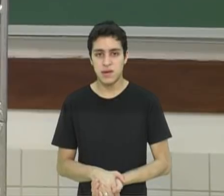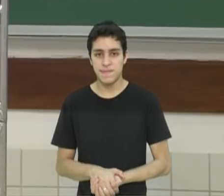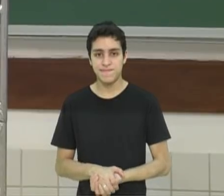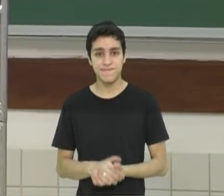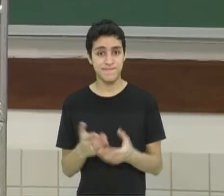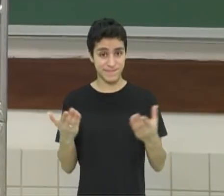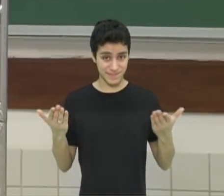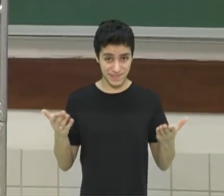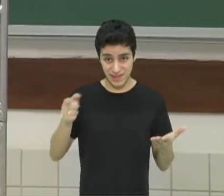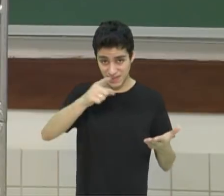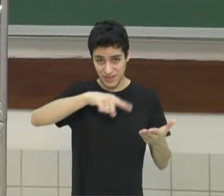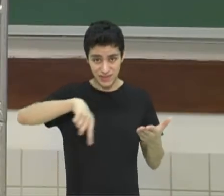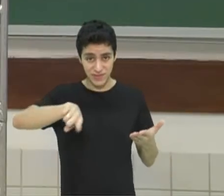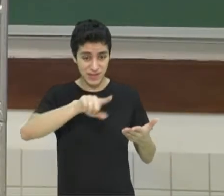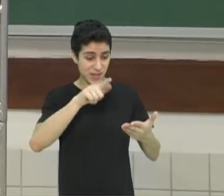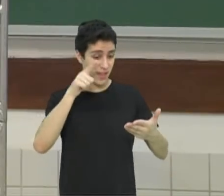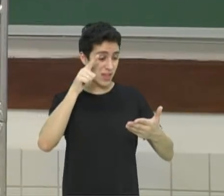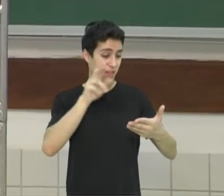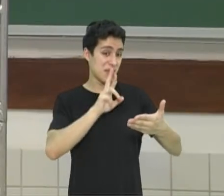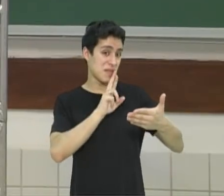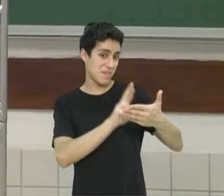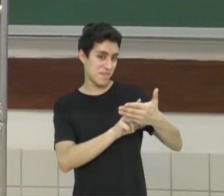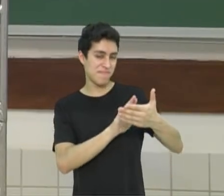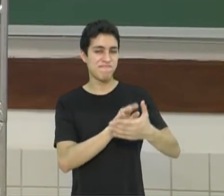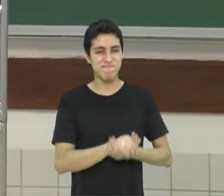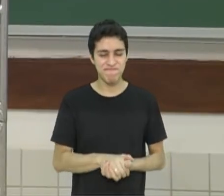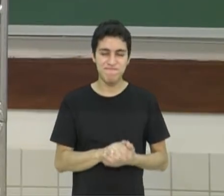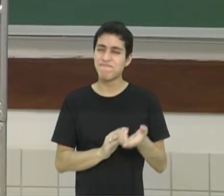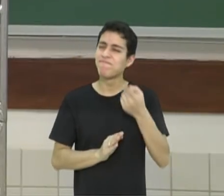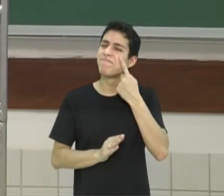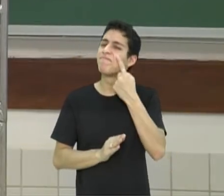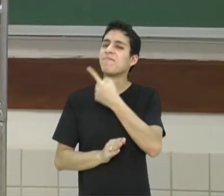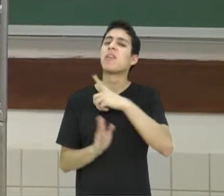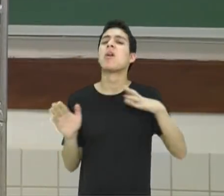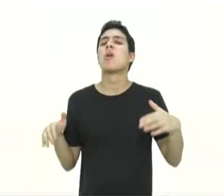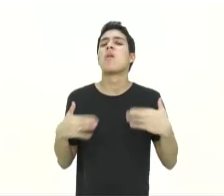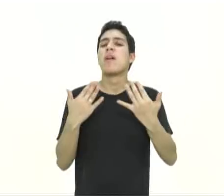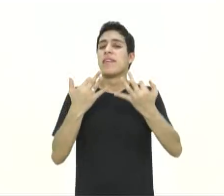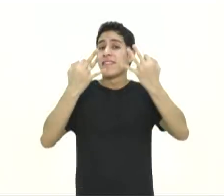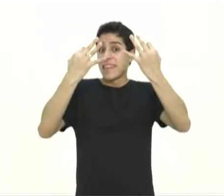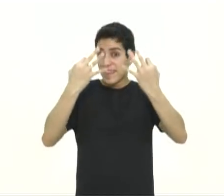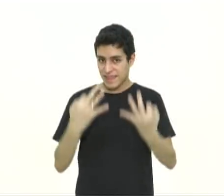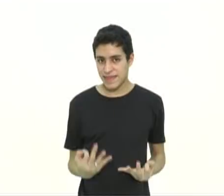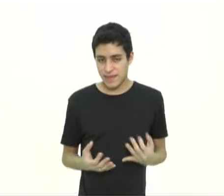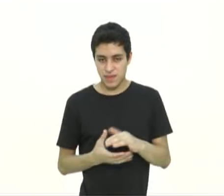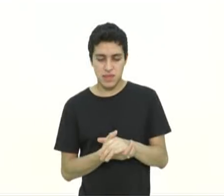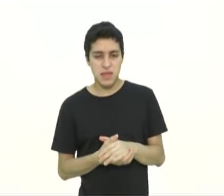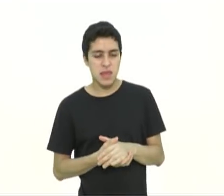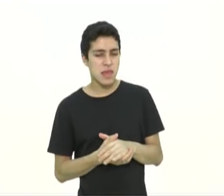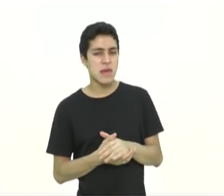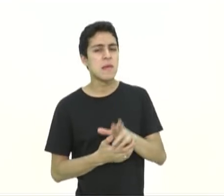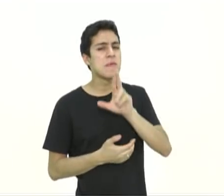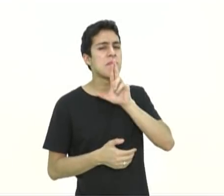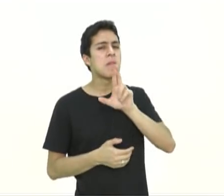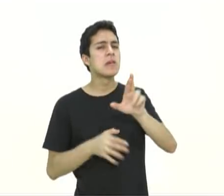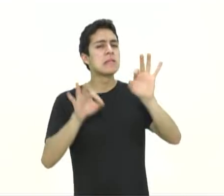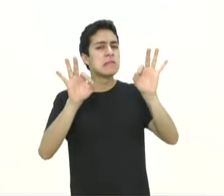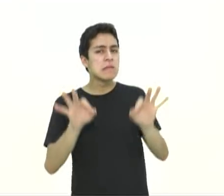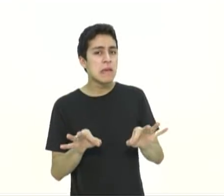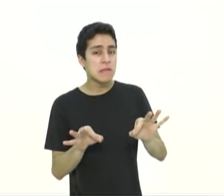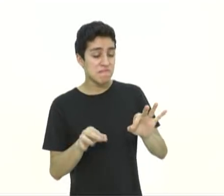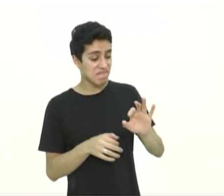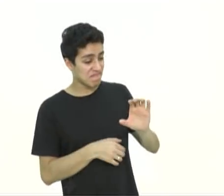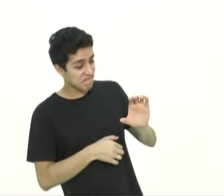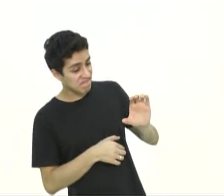E aí, conseguiram responder? Vamos ver qual é a resposta correta? A resposta correta é a letra C. Criticar